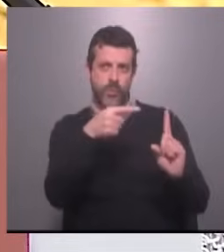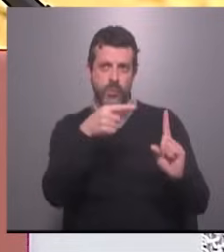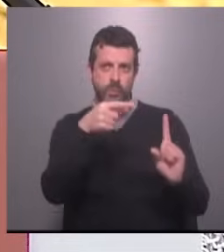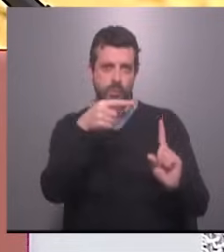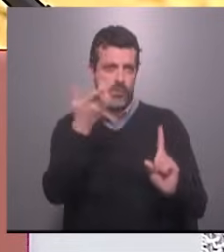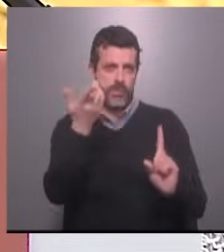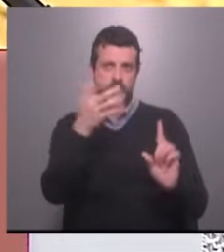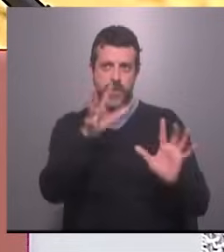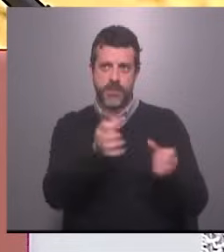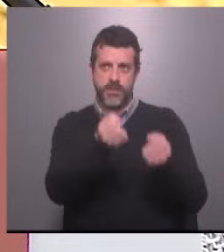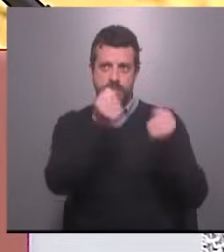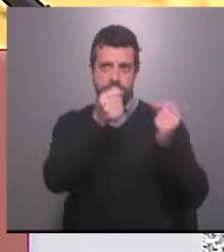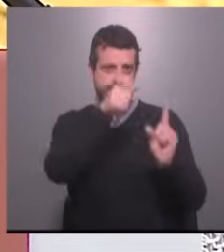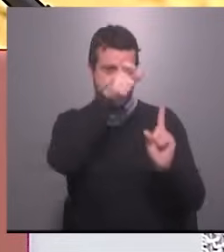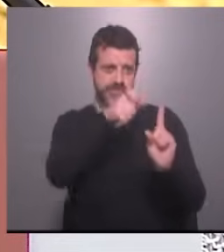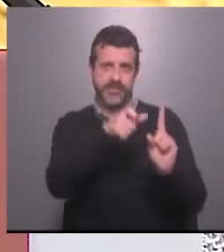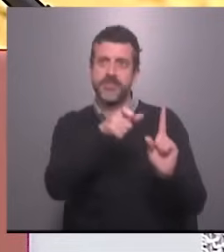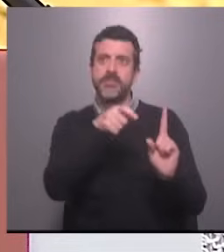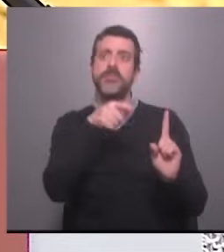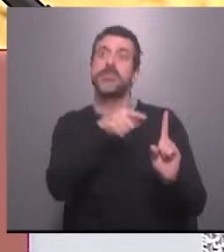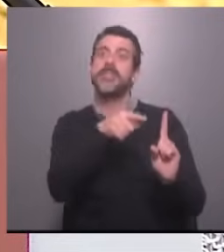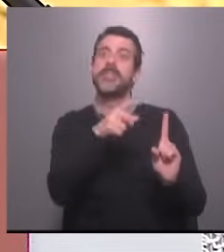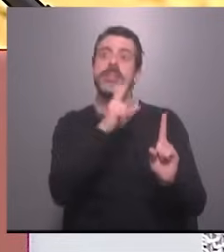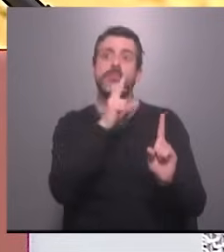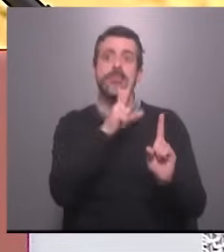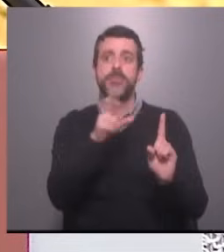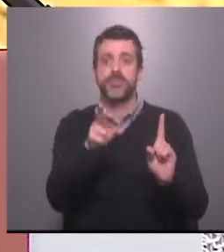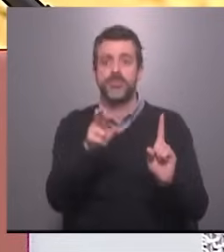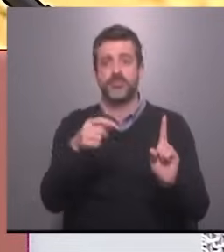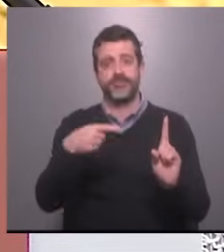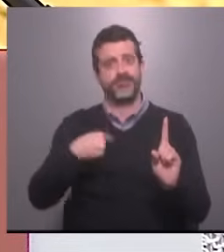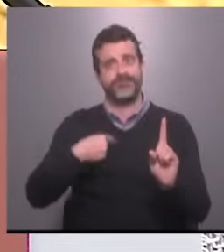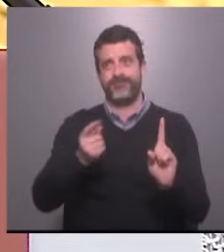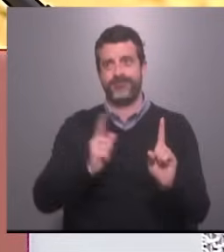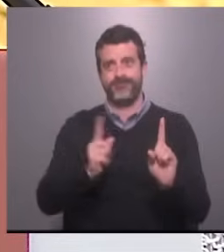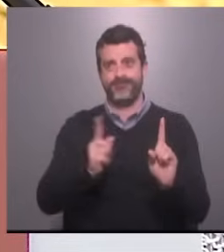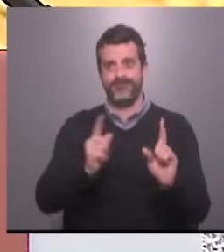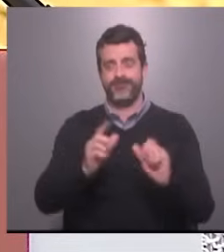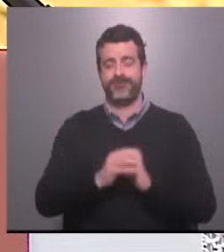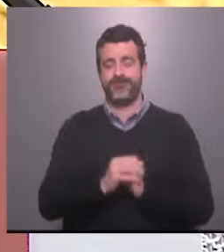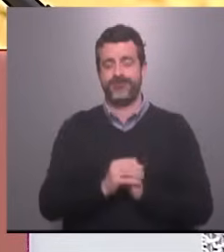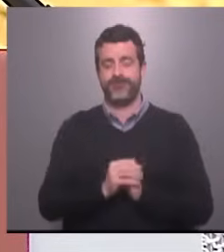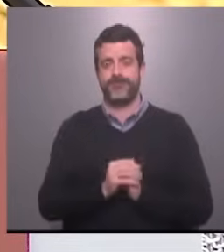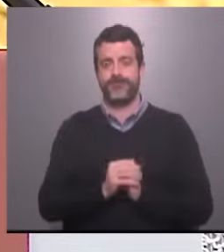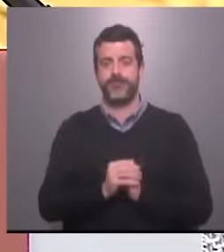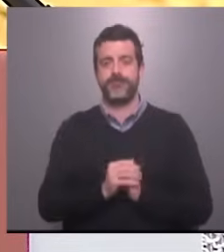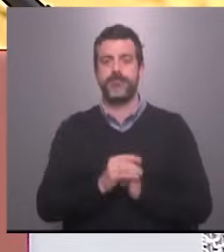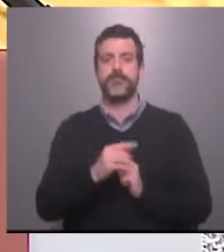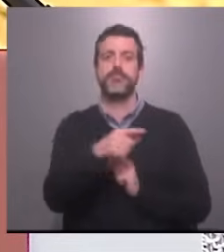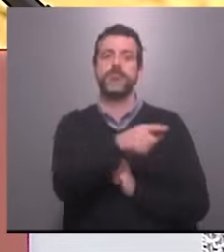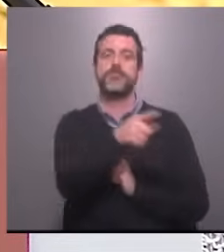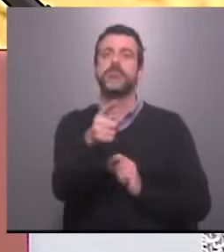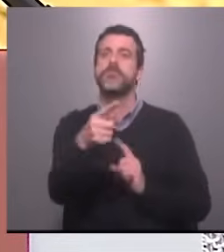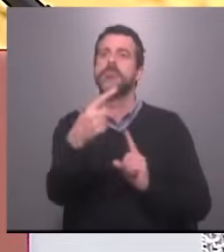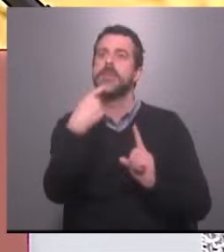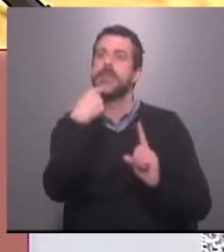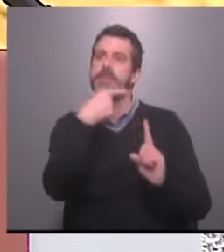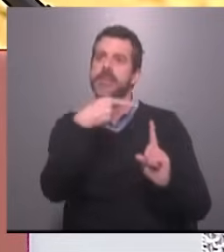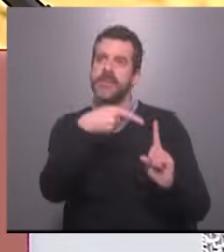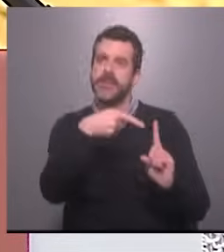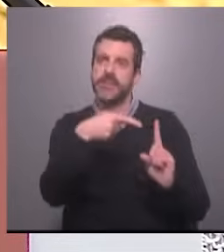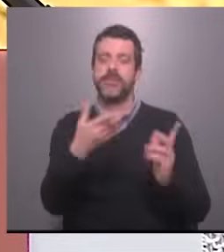ele. És o profeta? Ele respondeu: não.